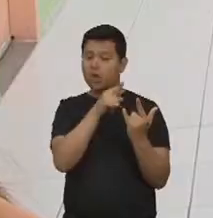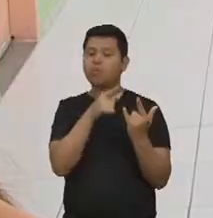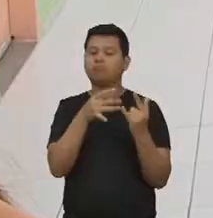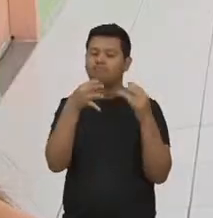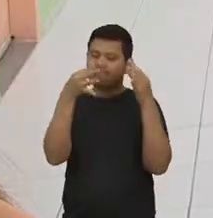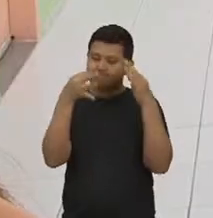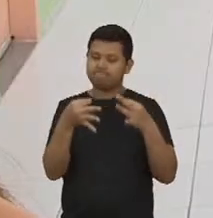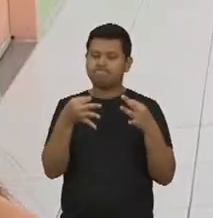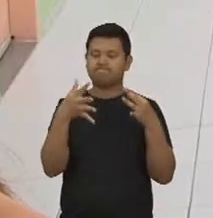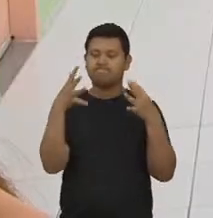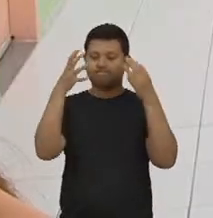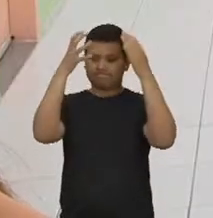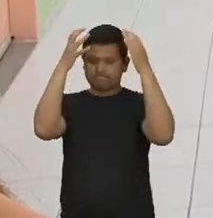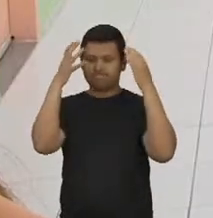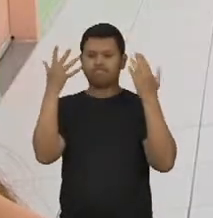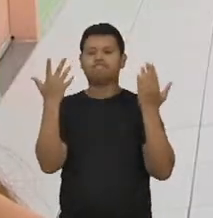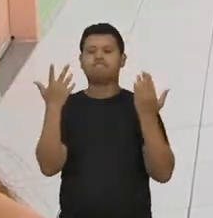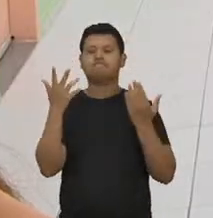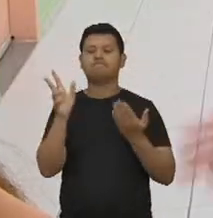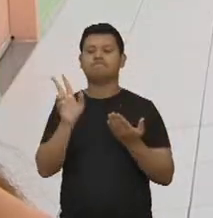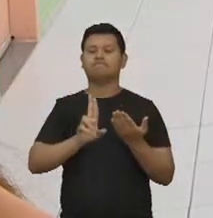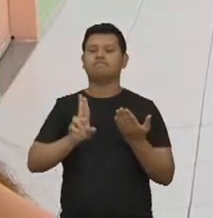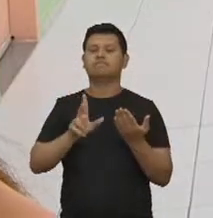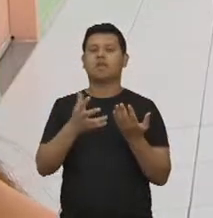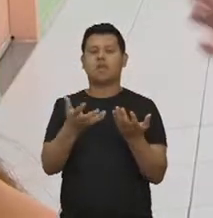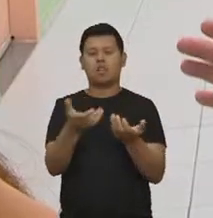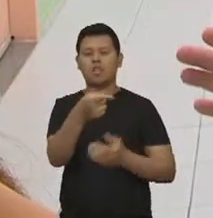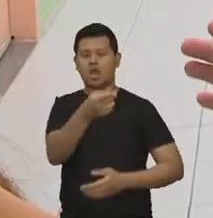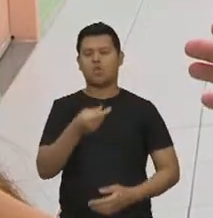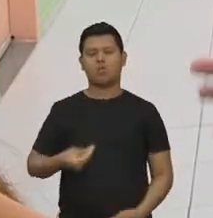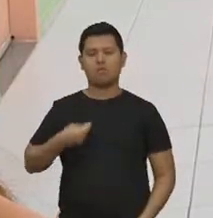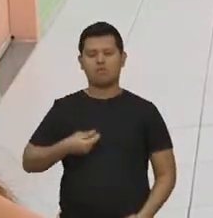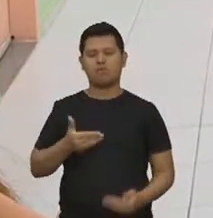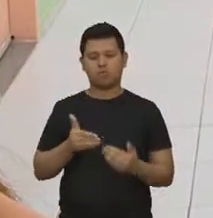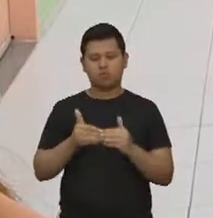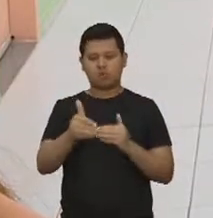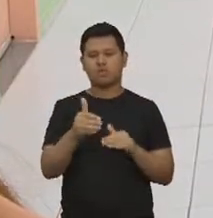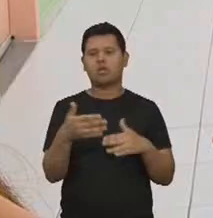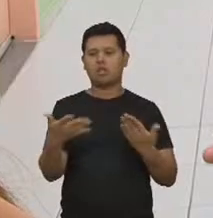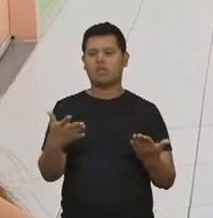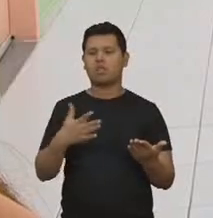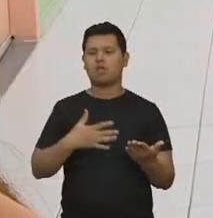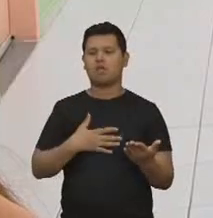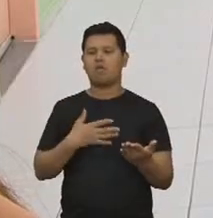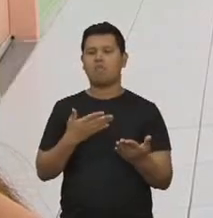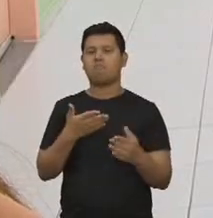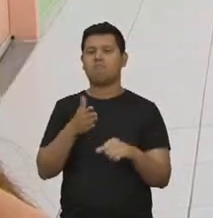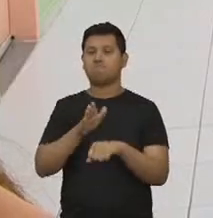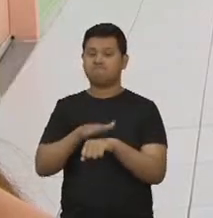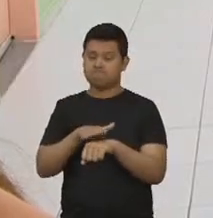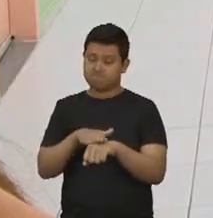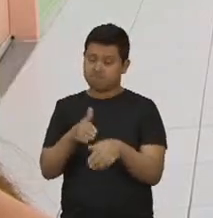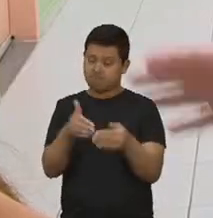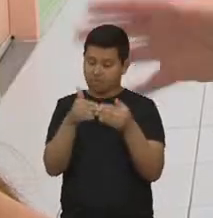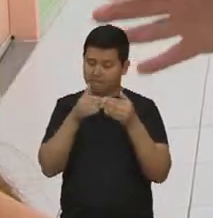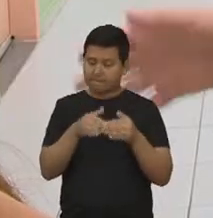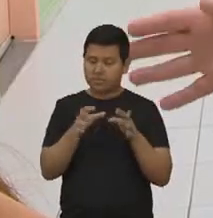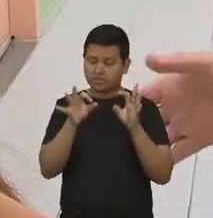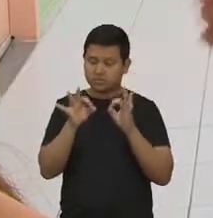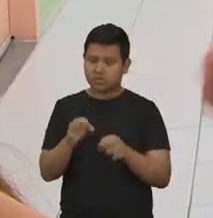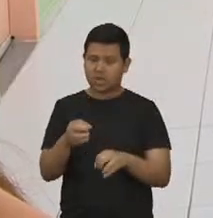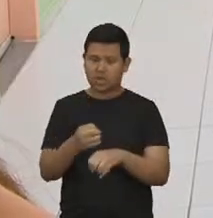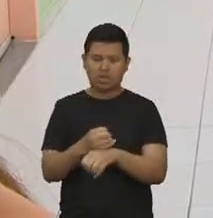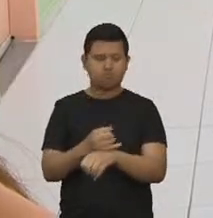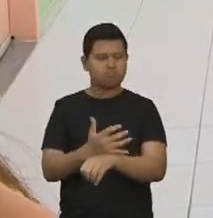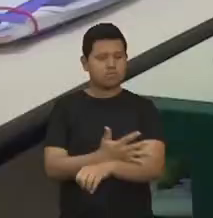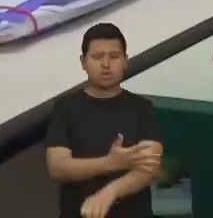forma correta, prende, fecha a viseira. Eu quero que você continue vivo e inteiro. Então, apelando para esse lado emocional funciona mais e eles têm um